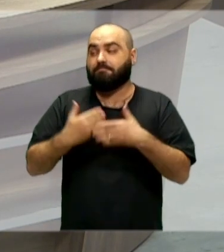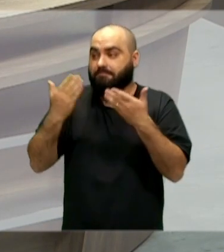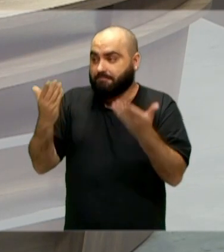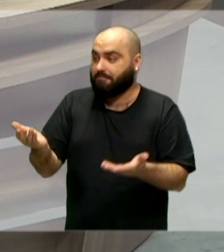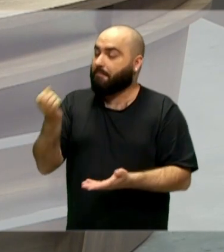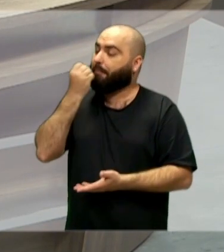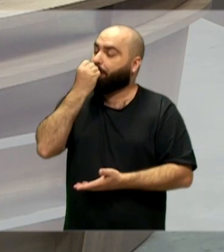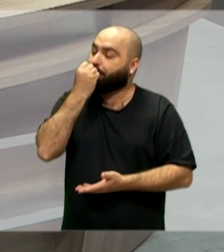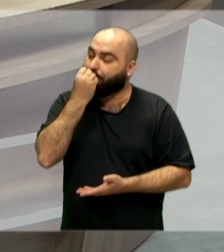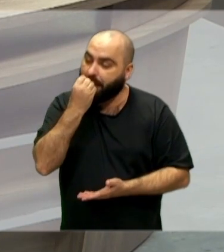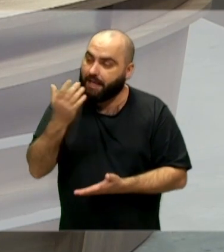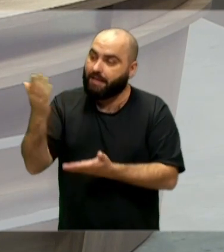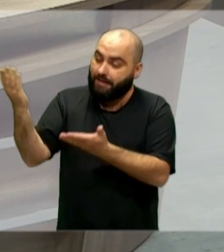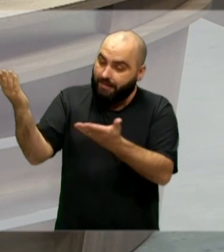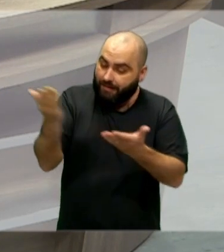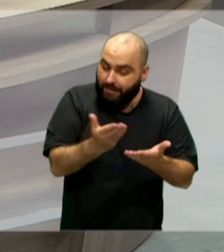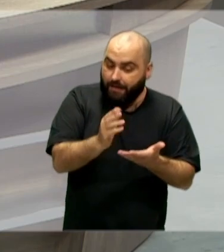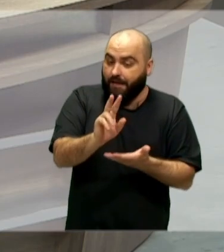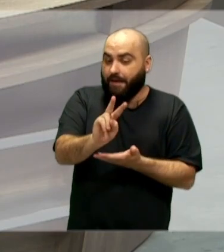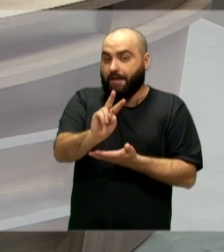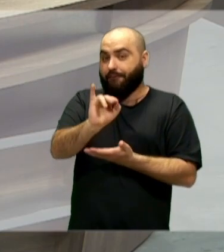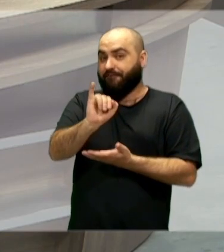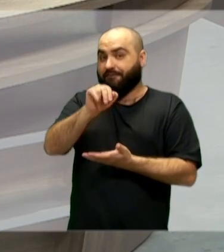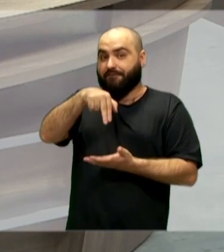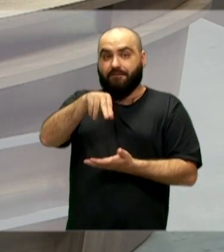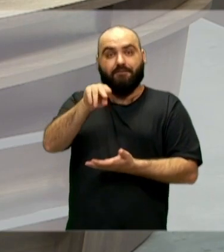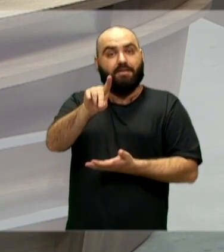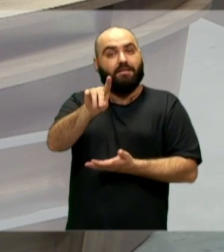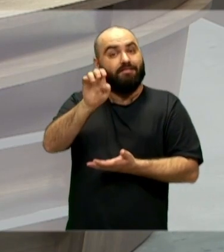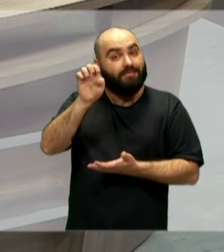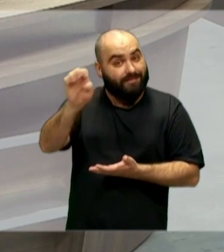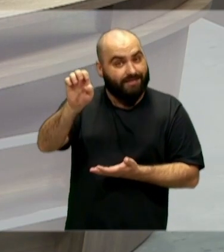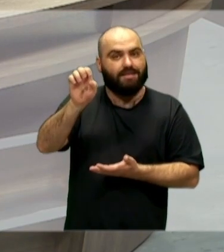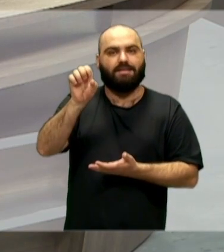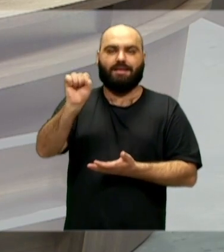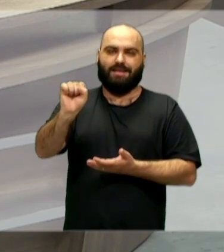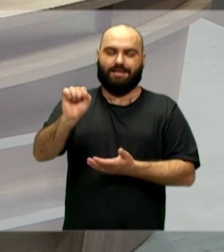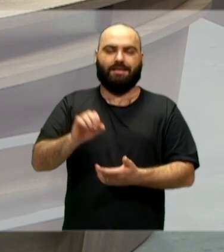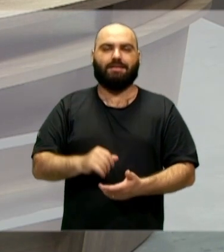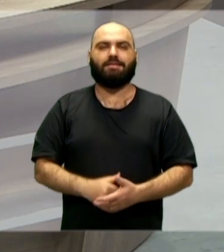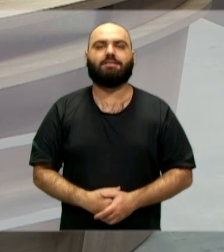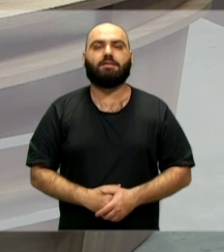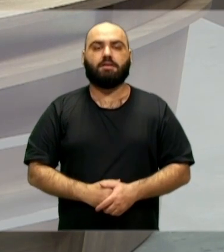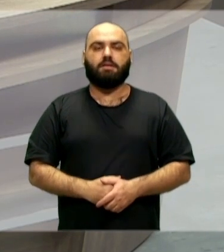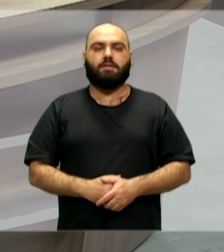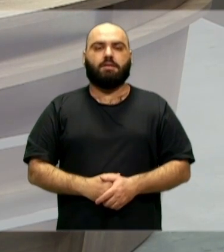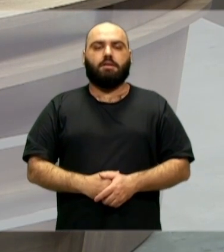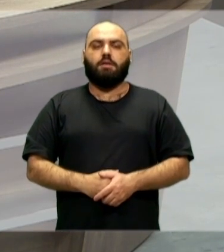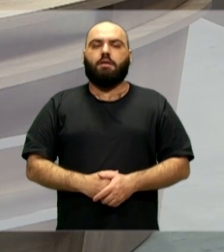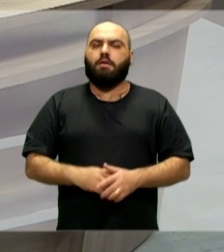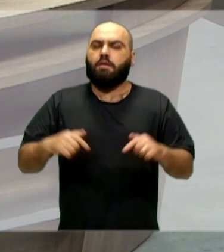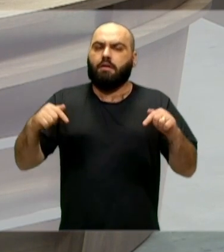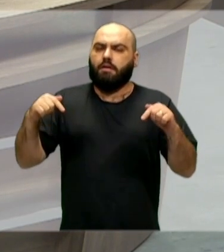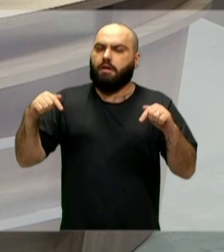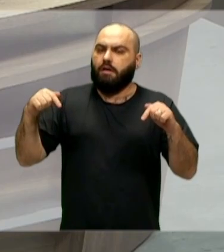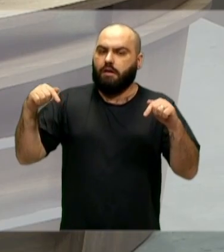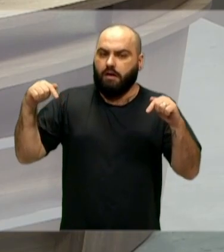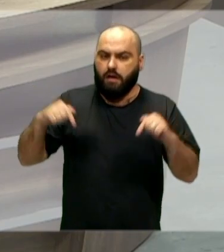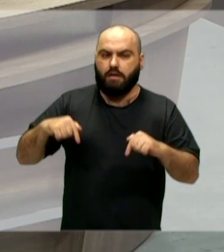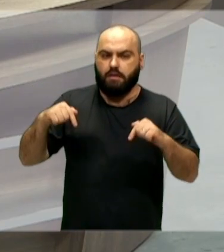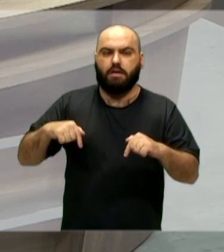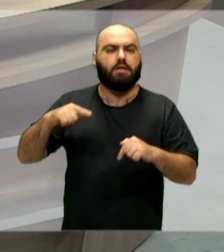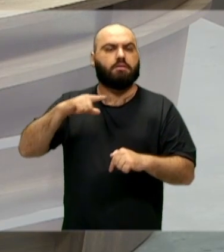muito bem-vindos aqui. Pessoal, a gente aqui no Câmara Aberta tem uma função